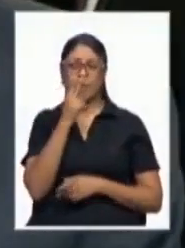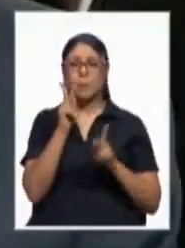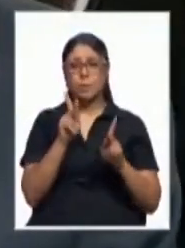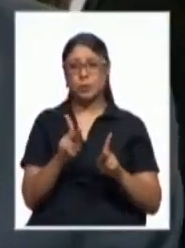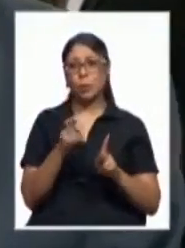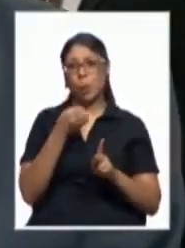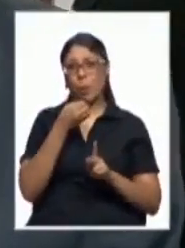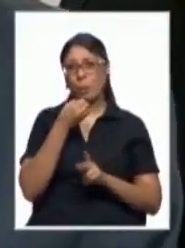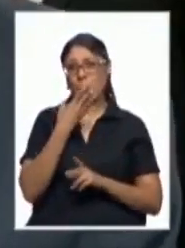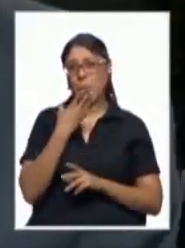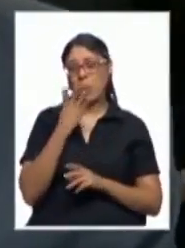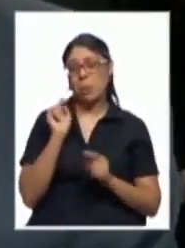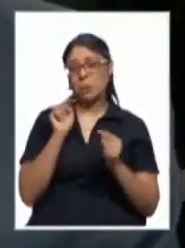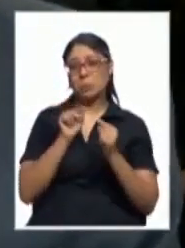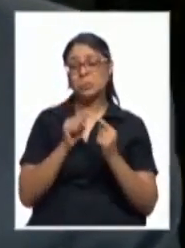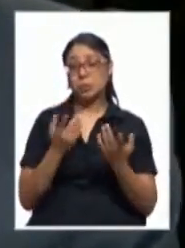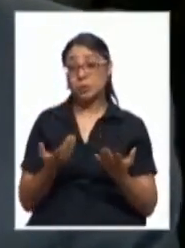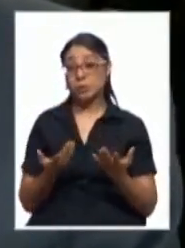intencionada. No entanto,